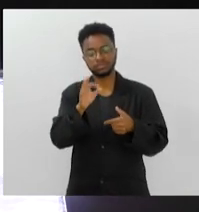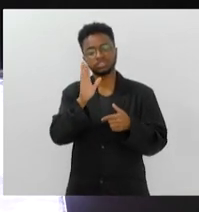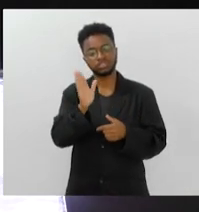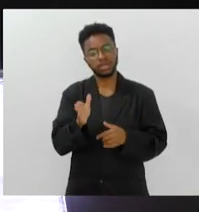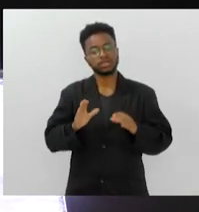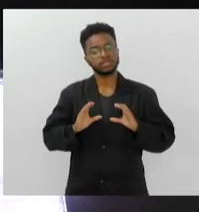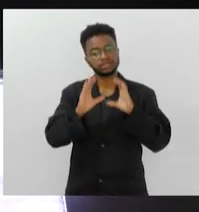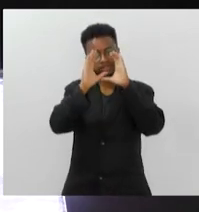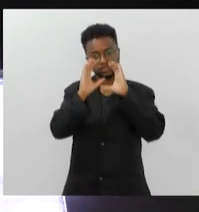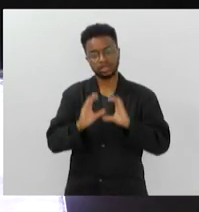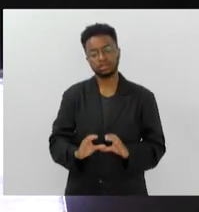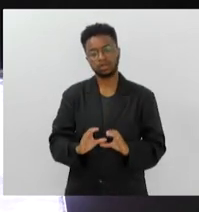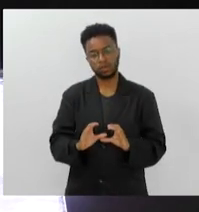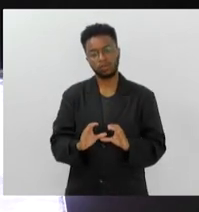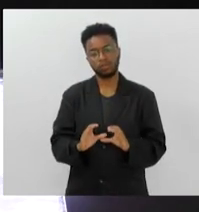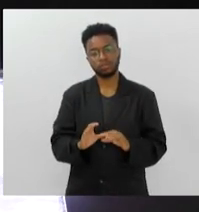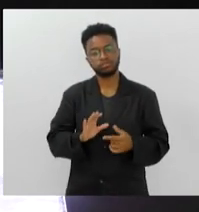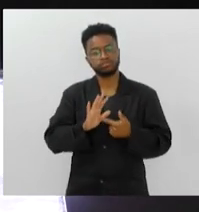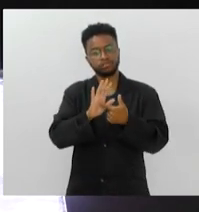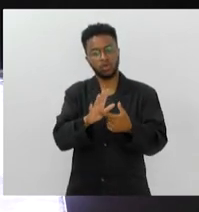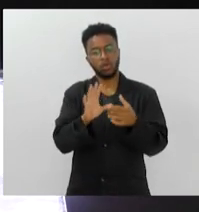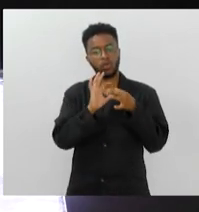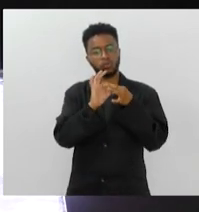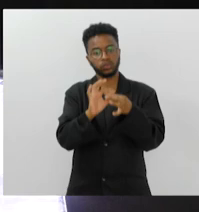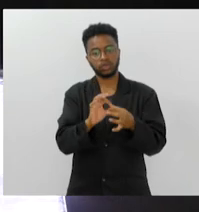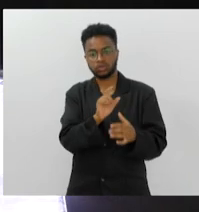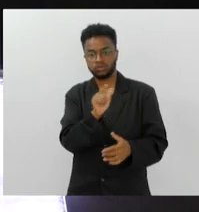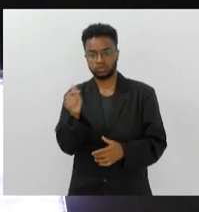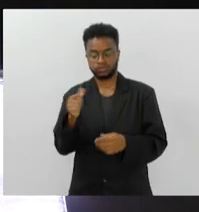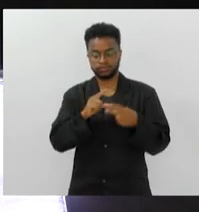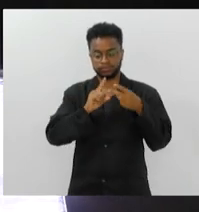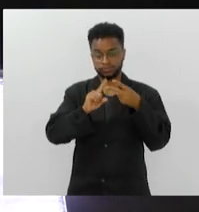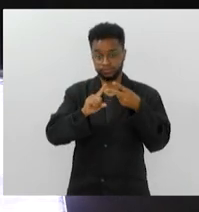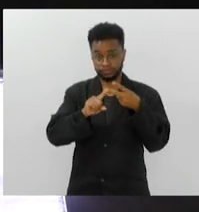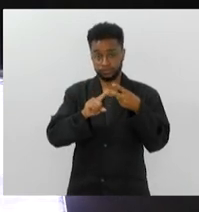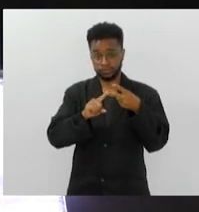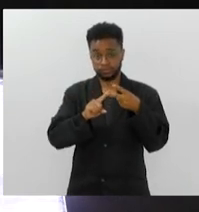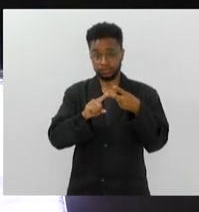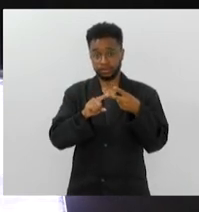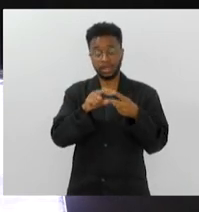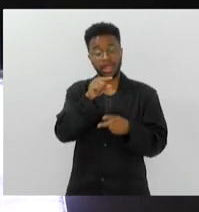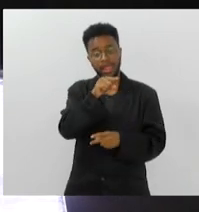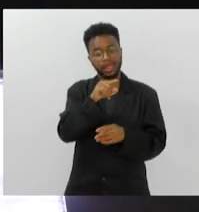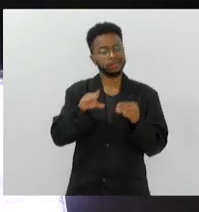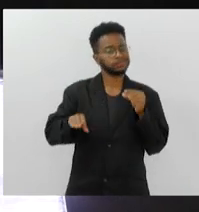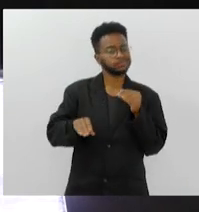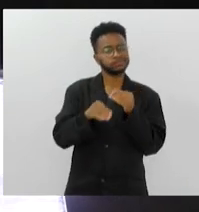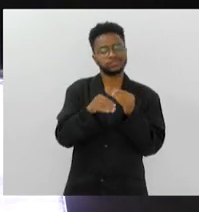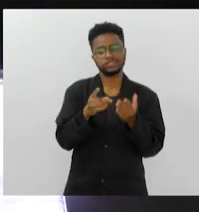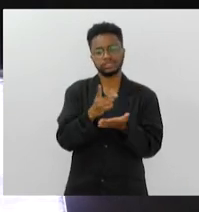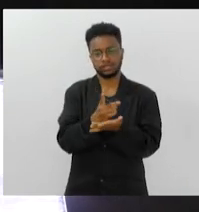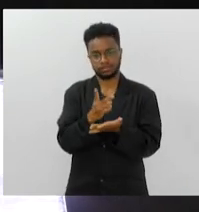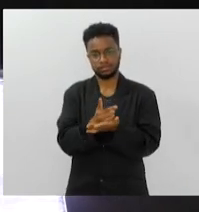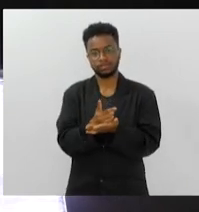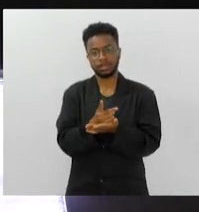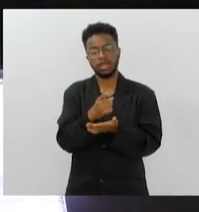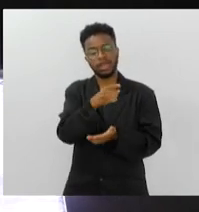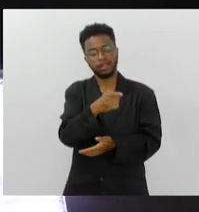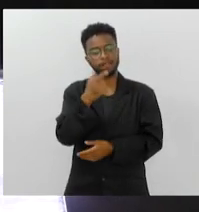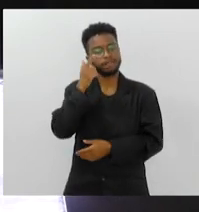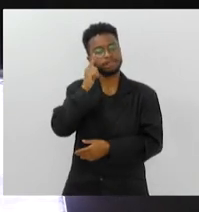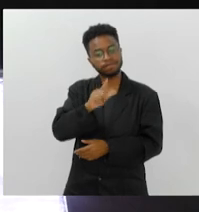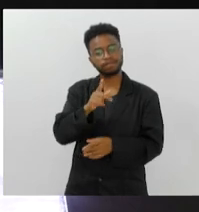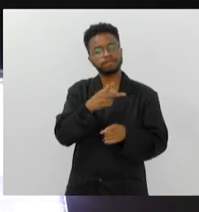cidadão num contexto diferente. O segundo ponto é que o senhor Orlandino é um agregador, né? Ele conquista